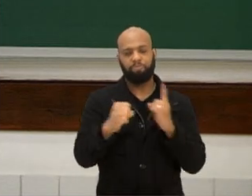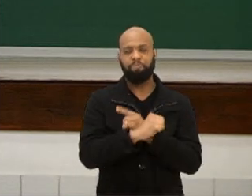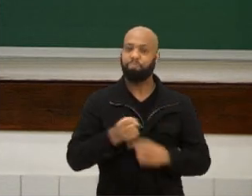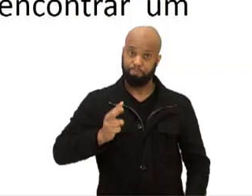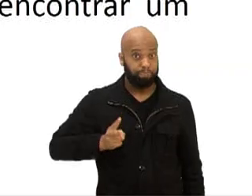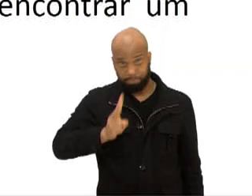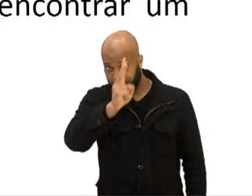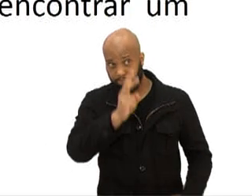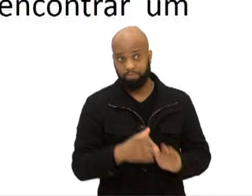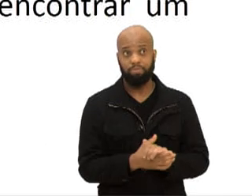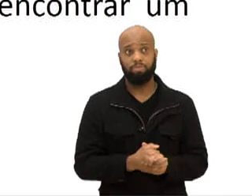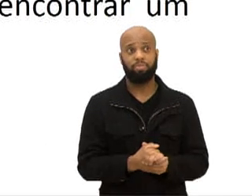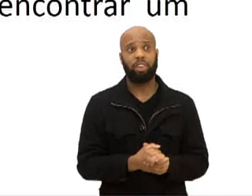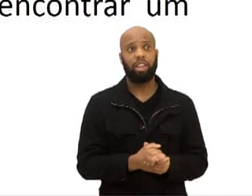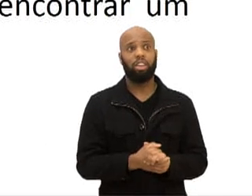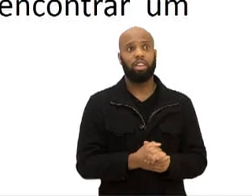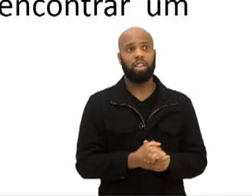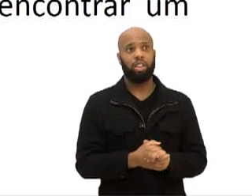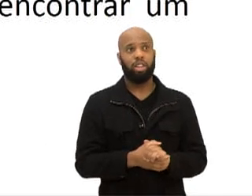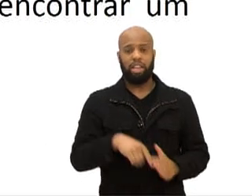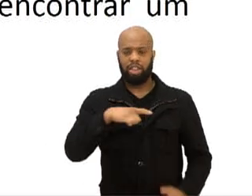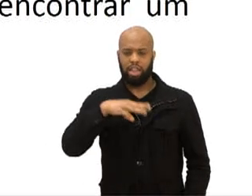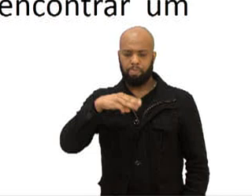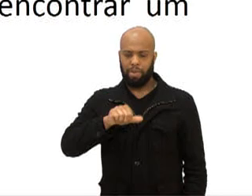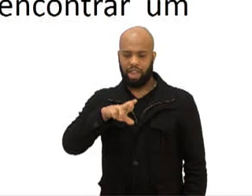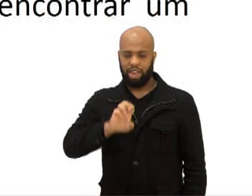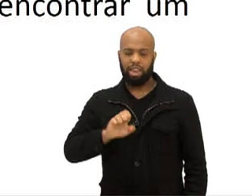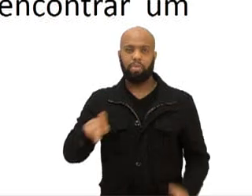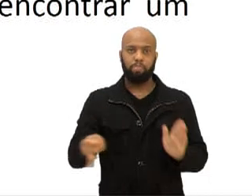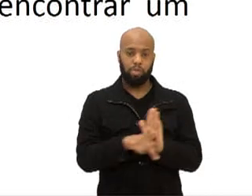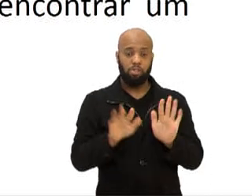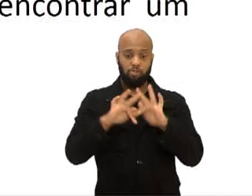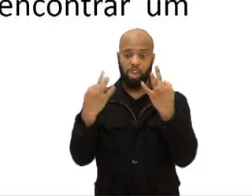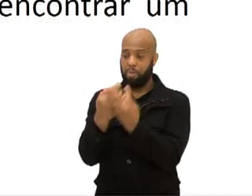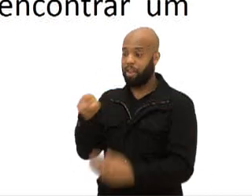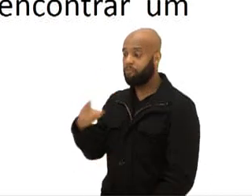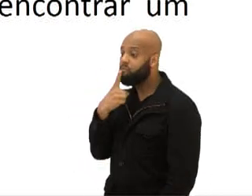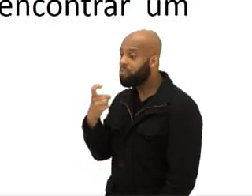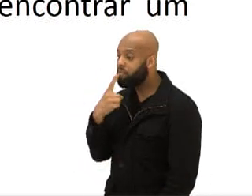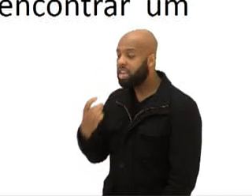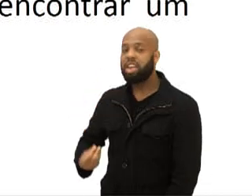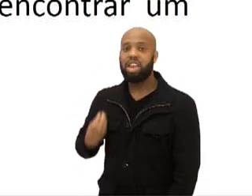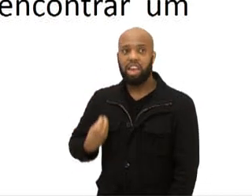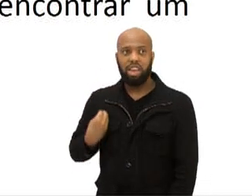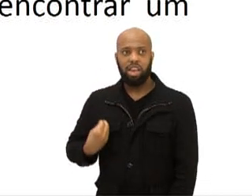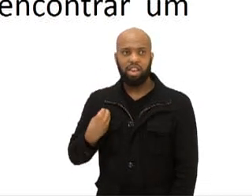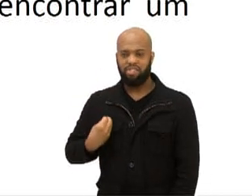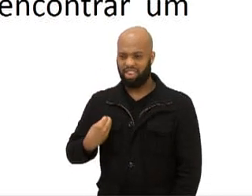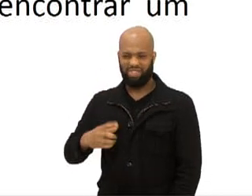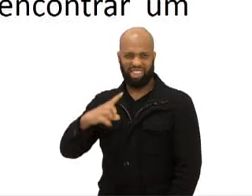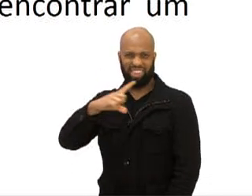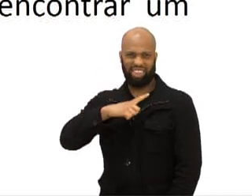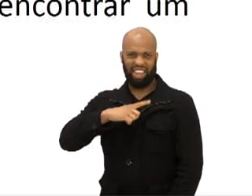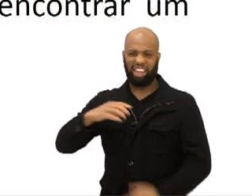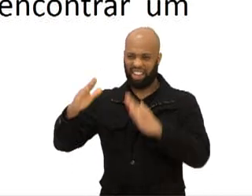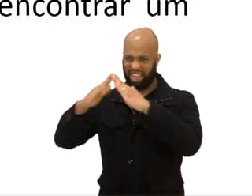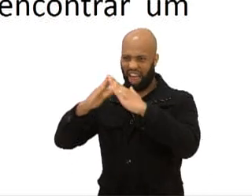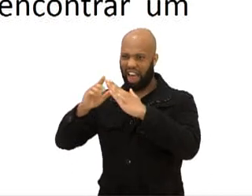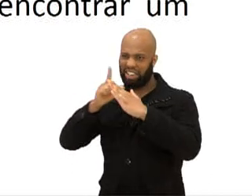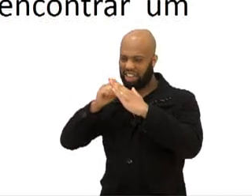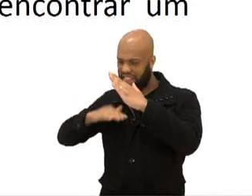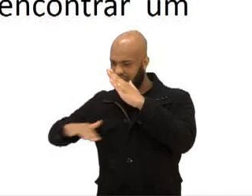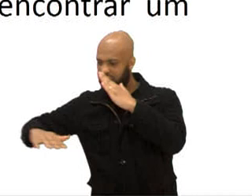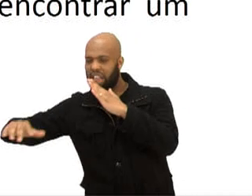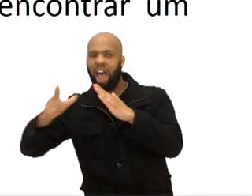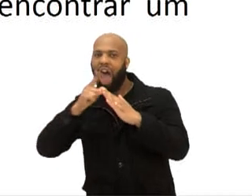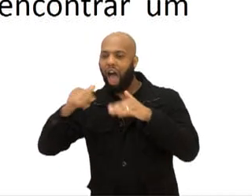Continuando, Mari pertence à família vermelha, que vive em Palafitas, um vilarejo muito pobre.